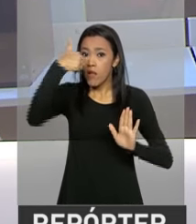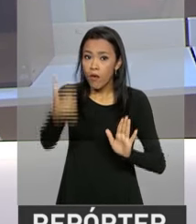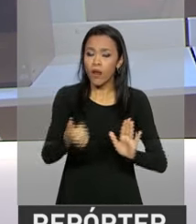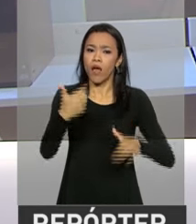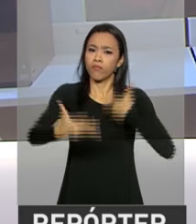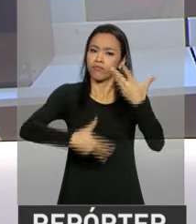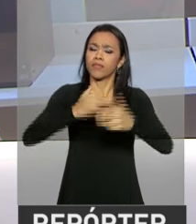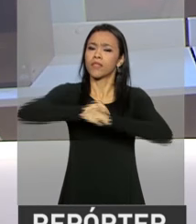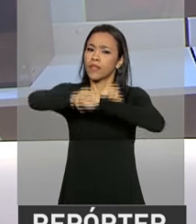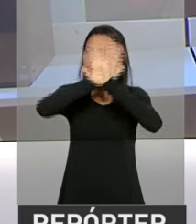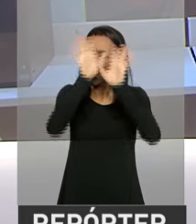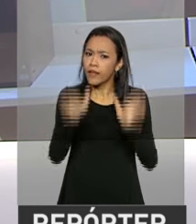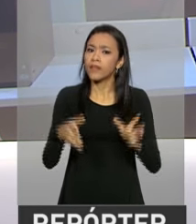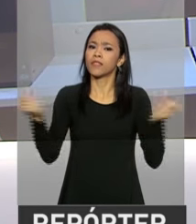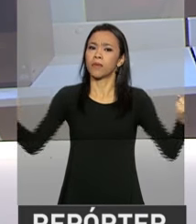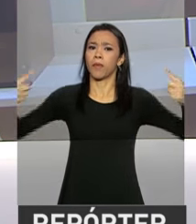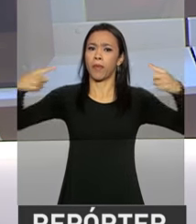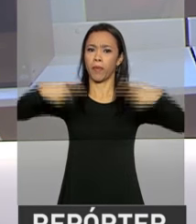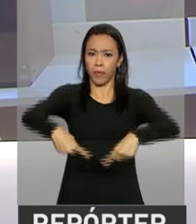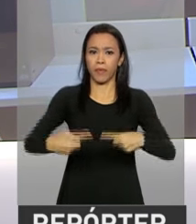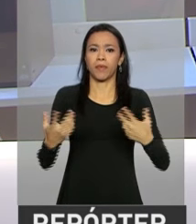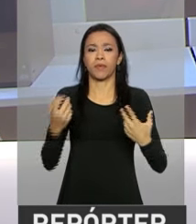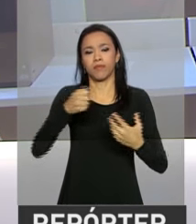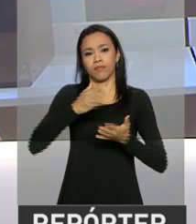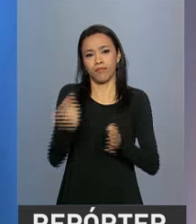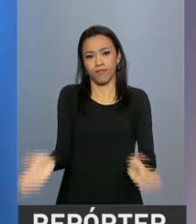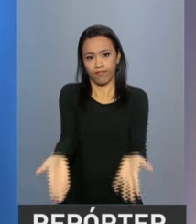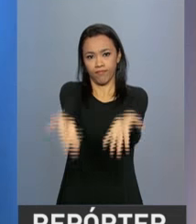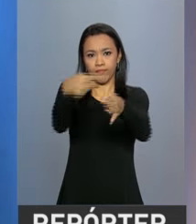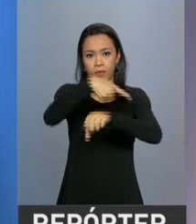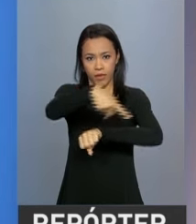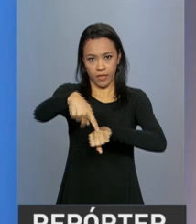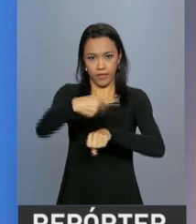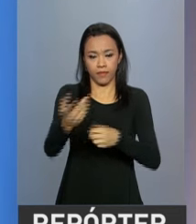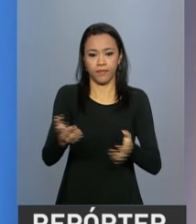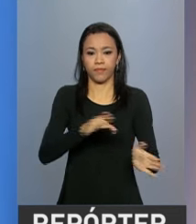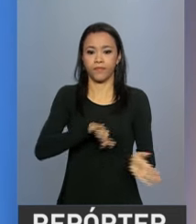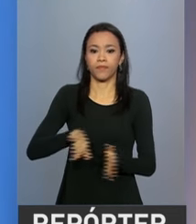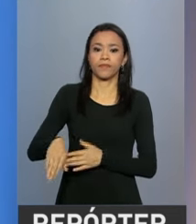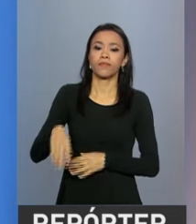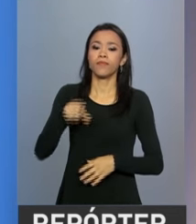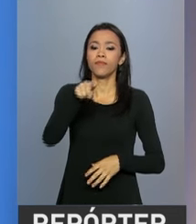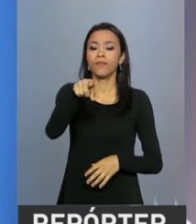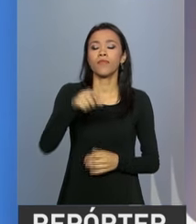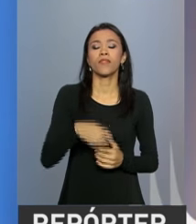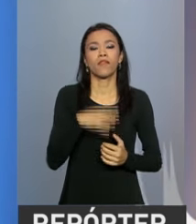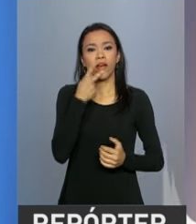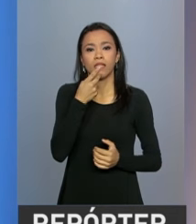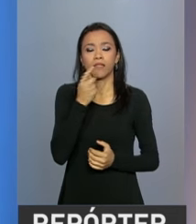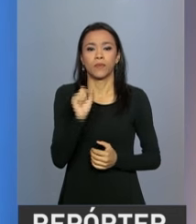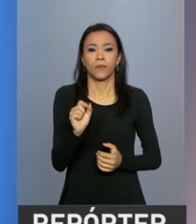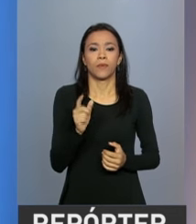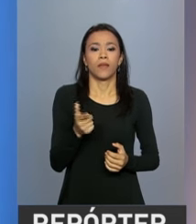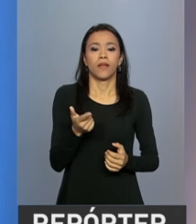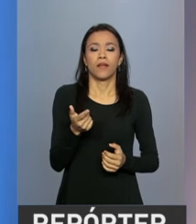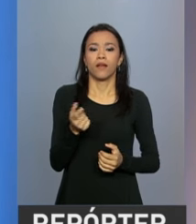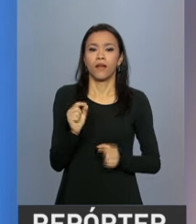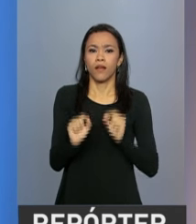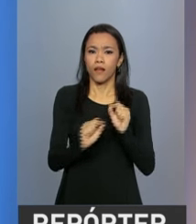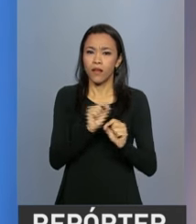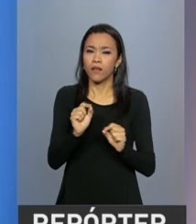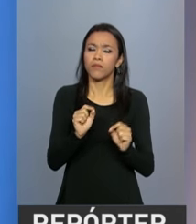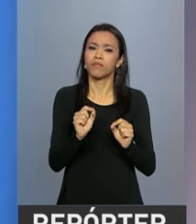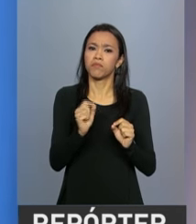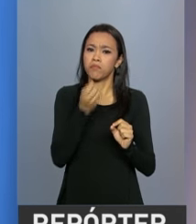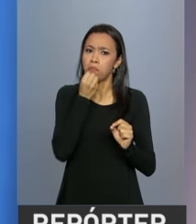garantindo transparência e competitividade para o país. O PPI representa um